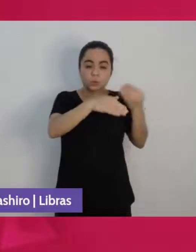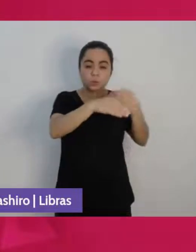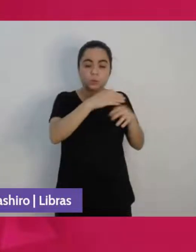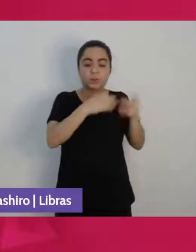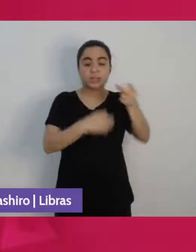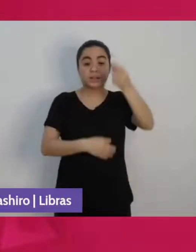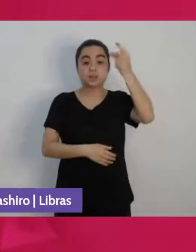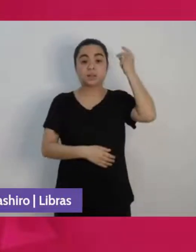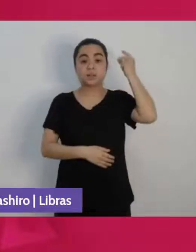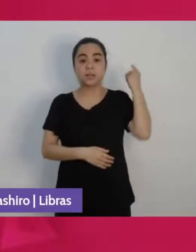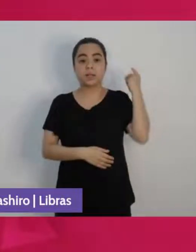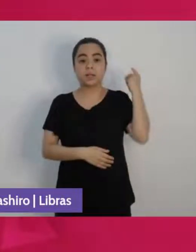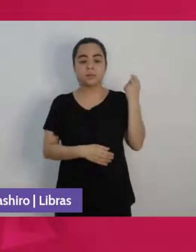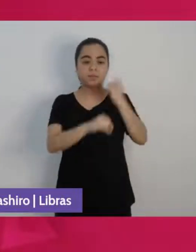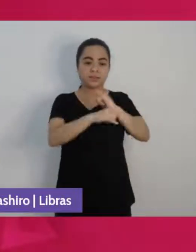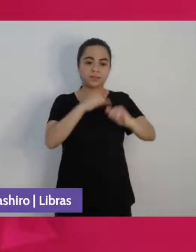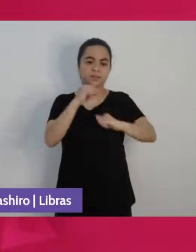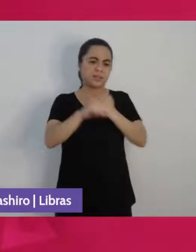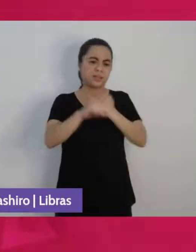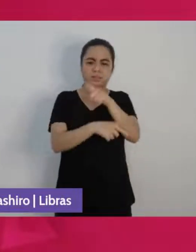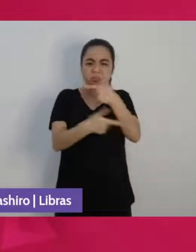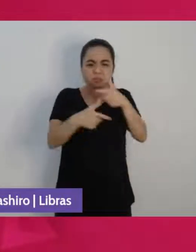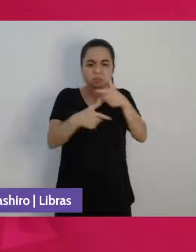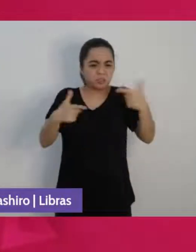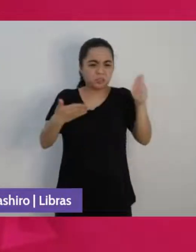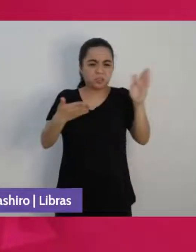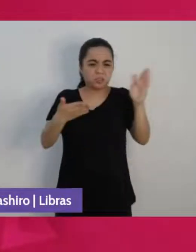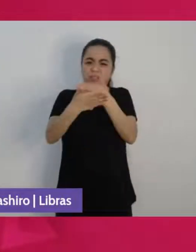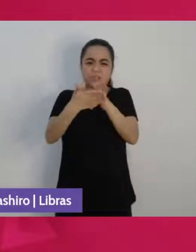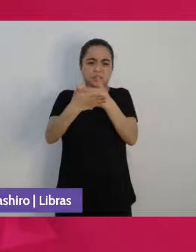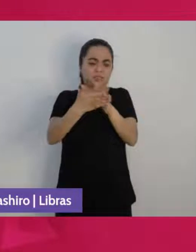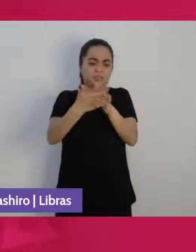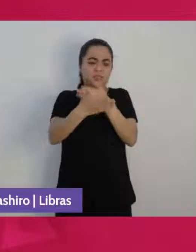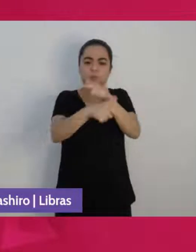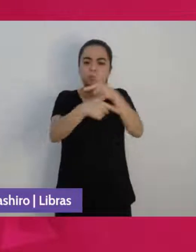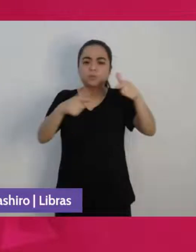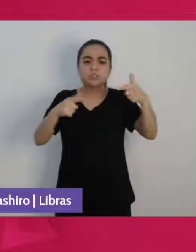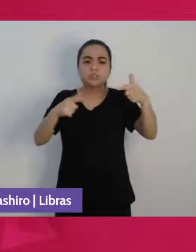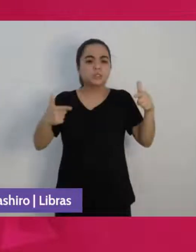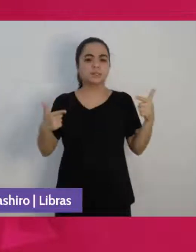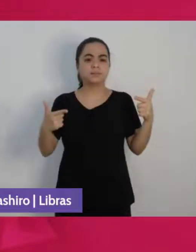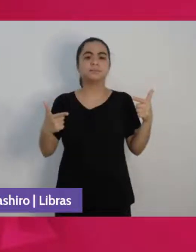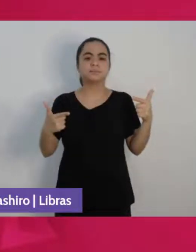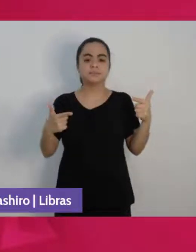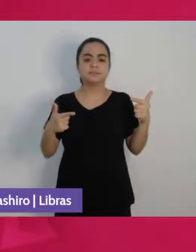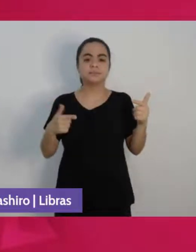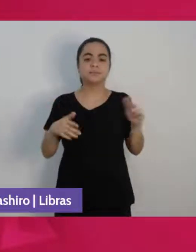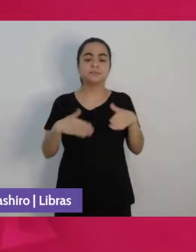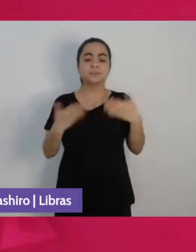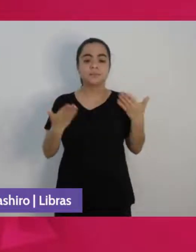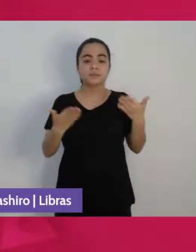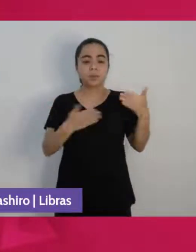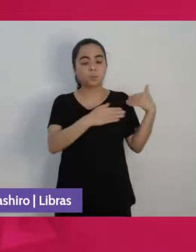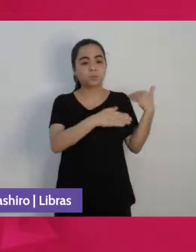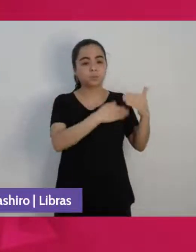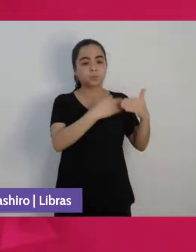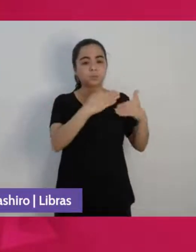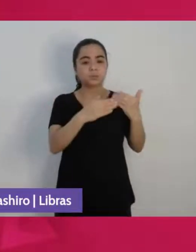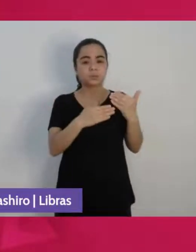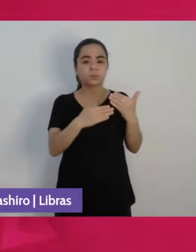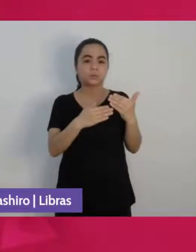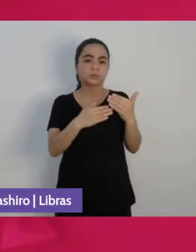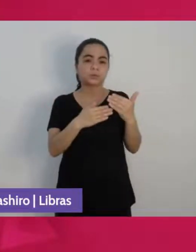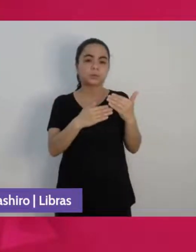tinha internet, não tinha livro, não tinha nada. Aí passava, tipo caixeiro